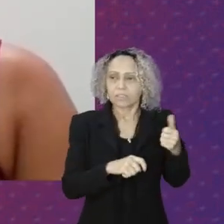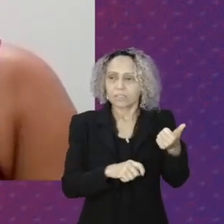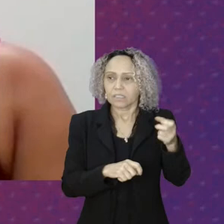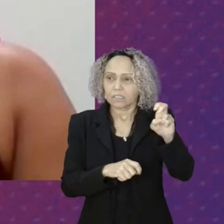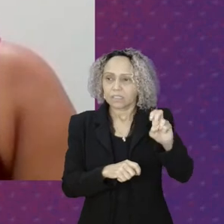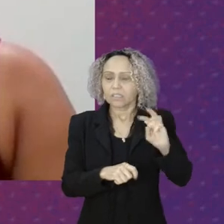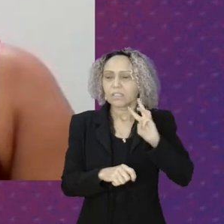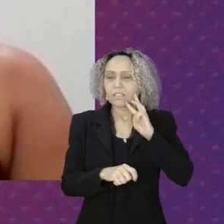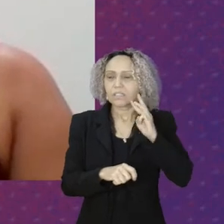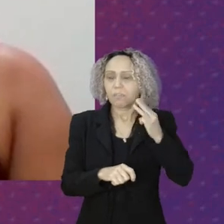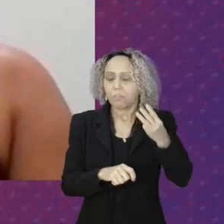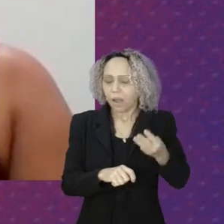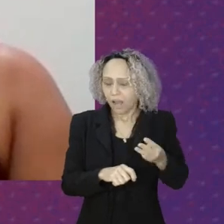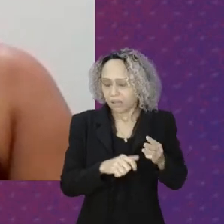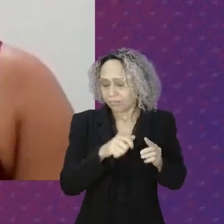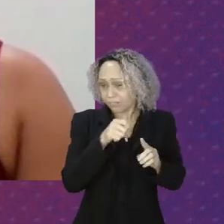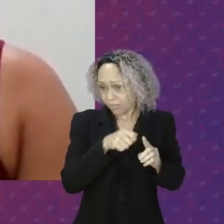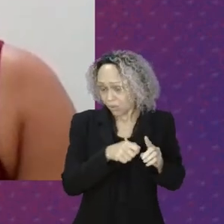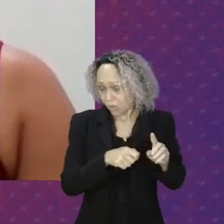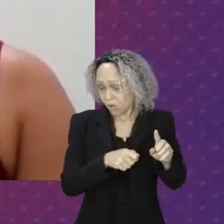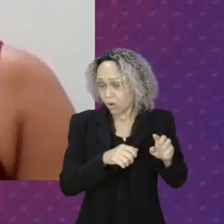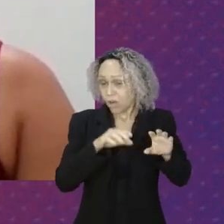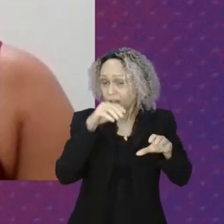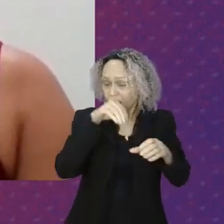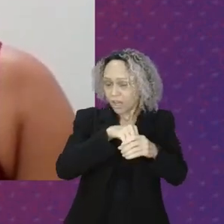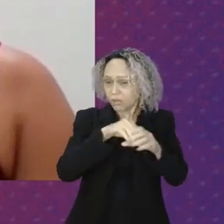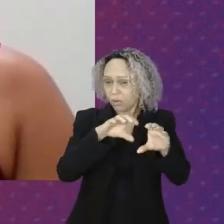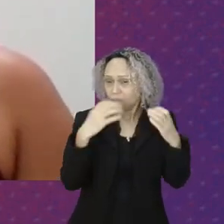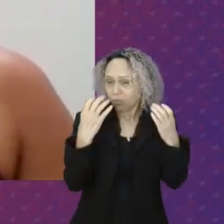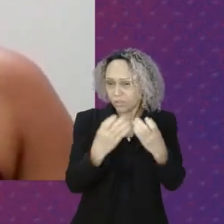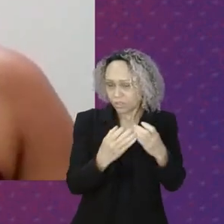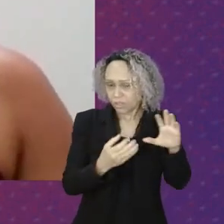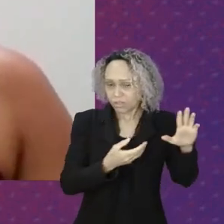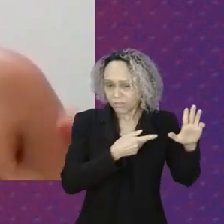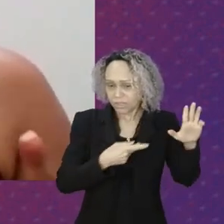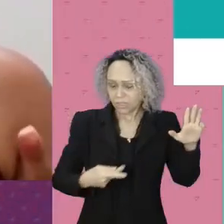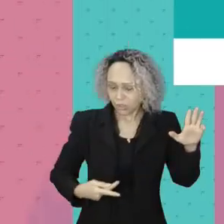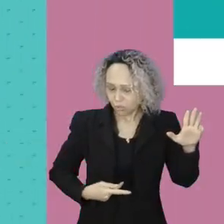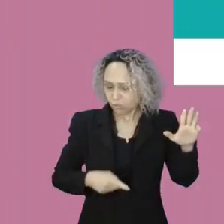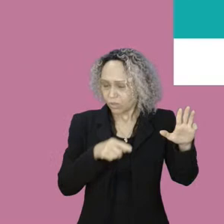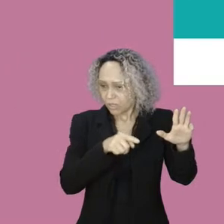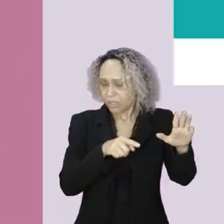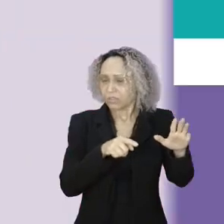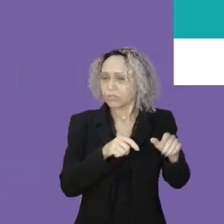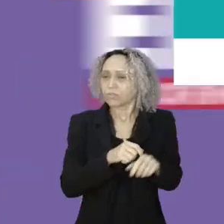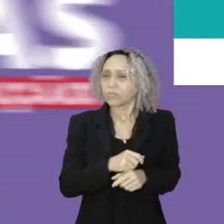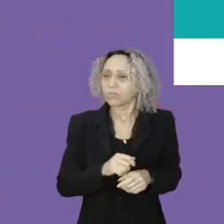presidente Lula, e que assinou o decreto, né, de lançamento do PRONASSE 2.